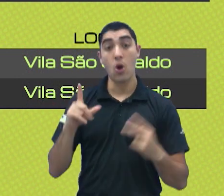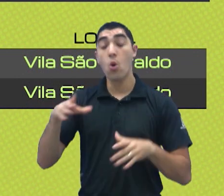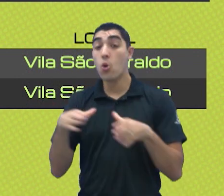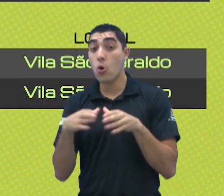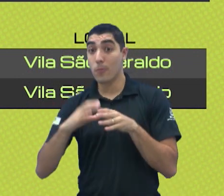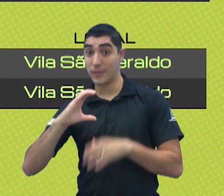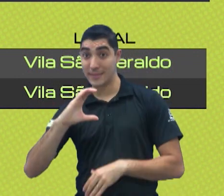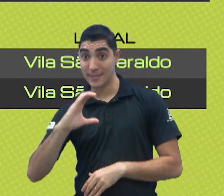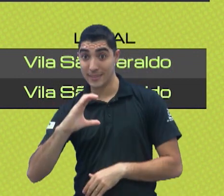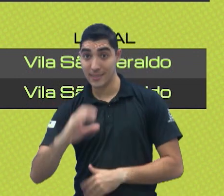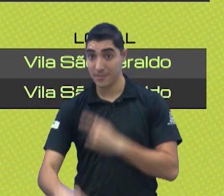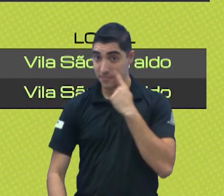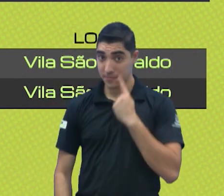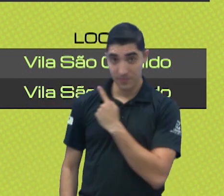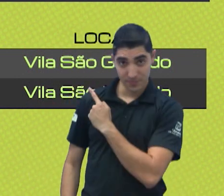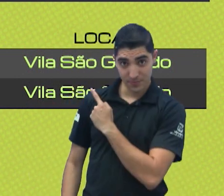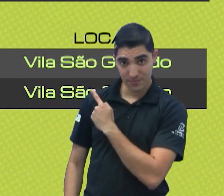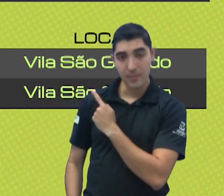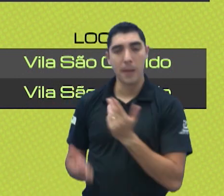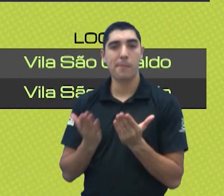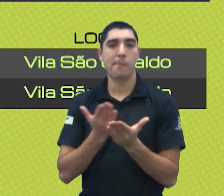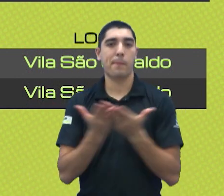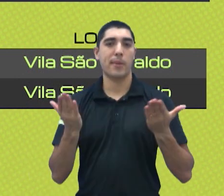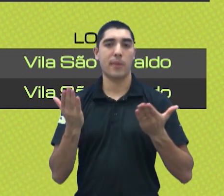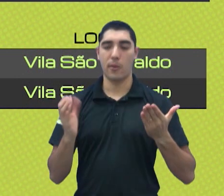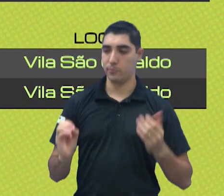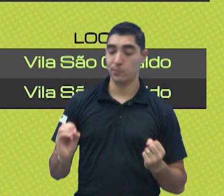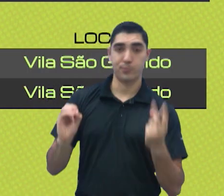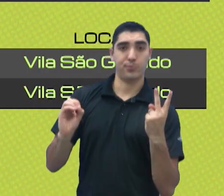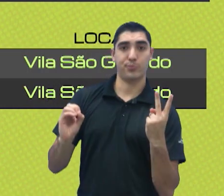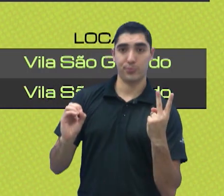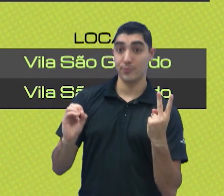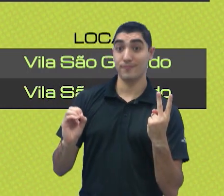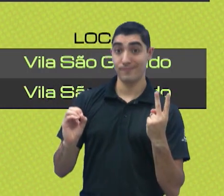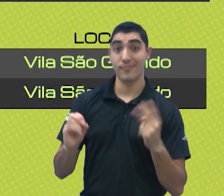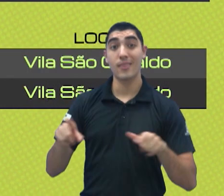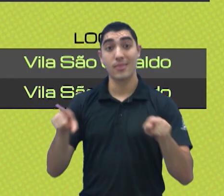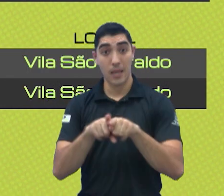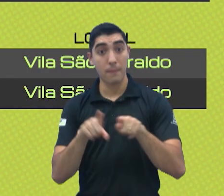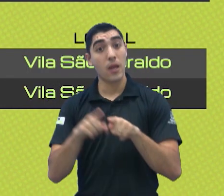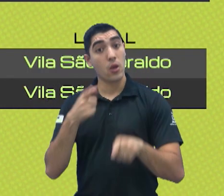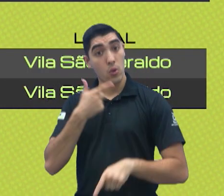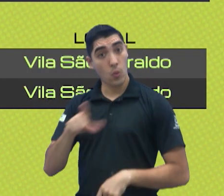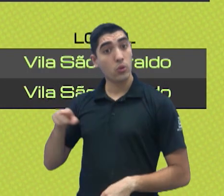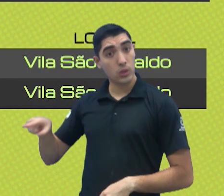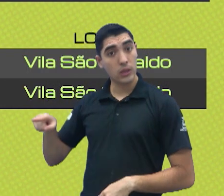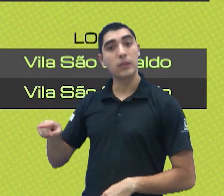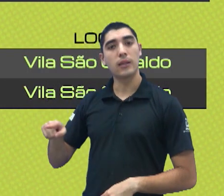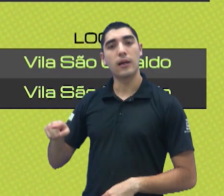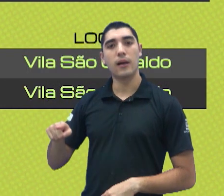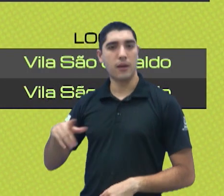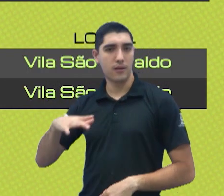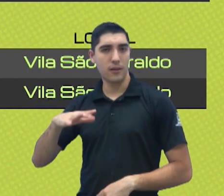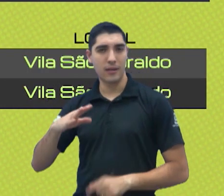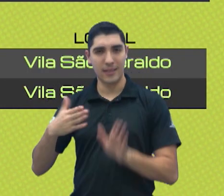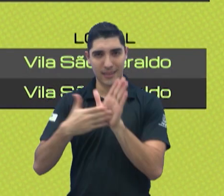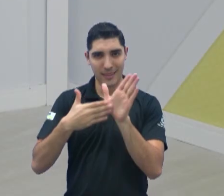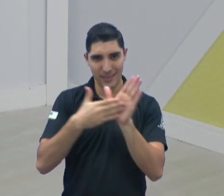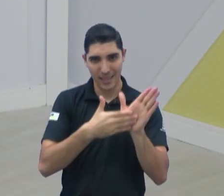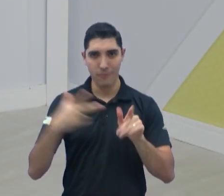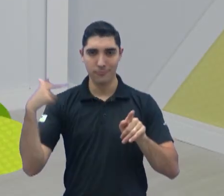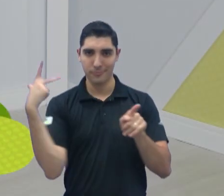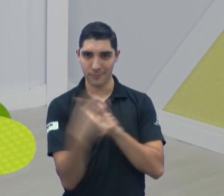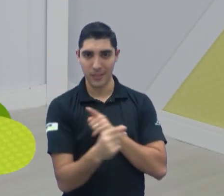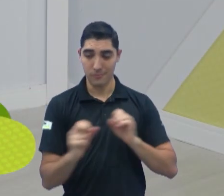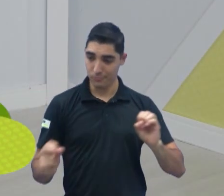Vila São Geraldo perdeu em casa para o Bandeirante por 2-0, 2-0 também. O Trem da Leste venceu a equipe do Mempel, movimentando